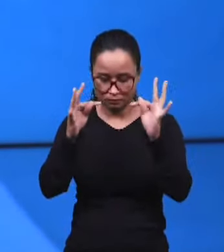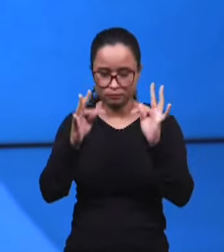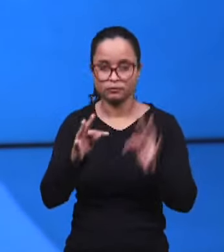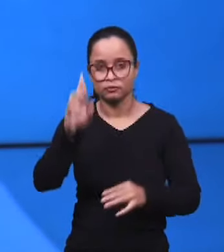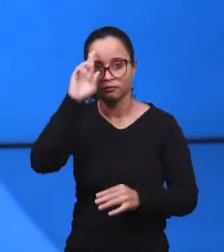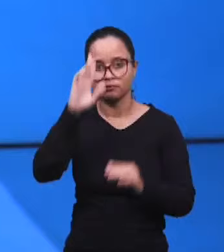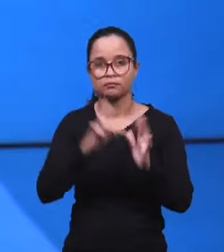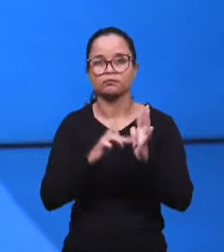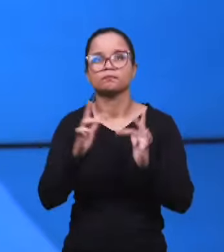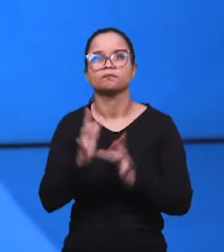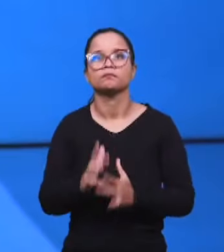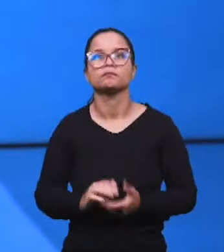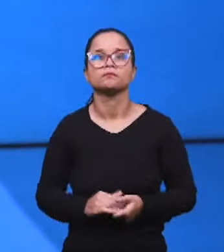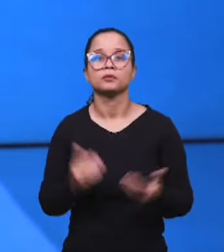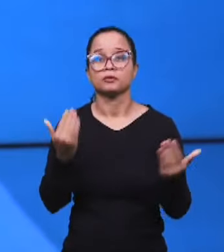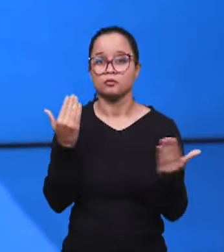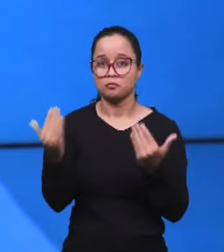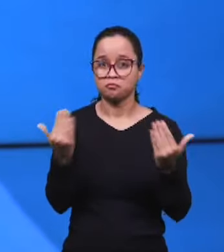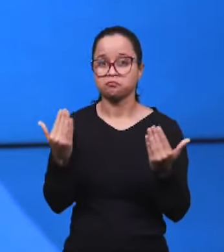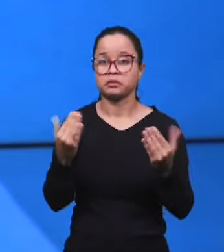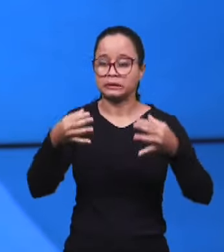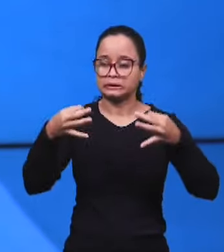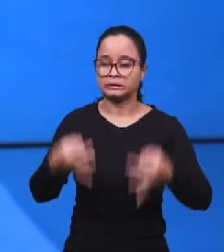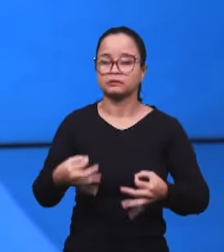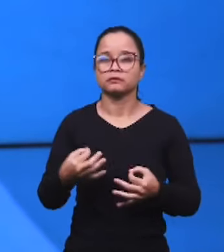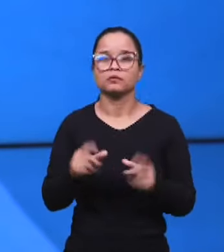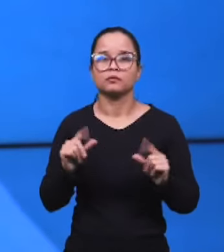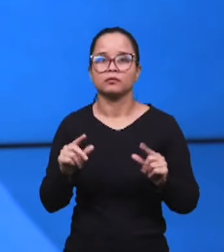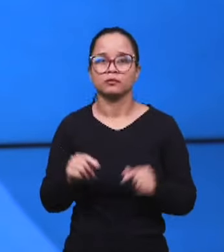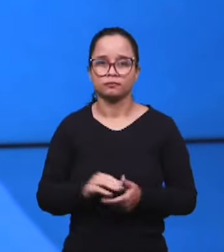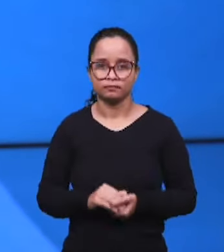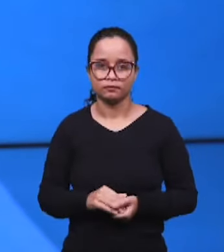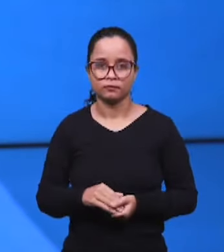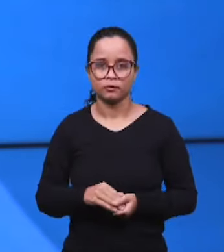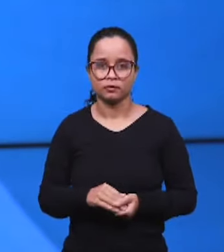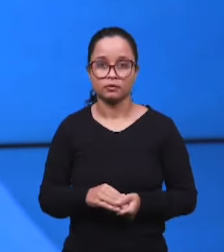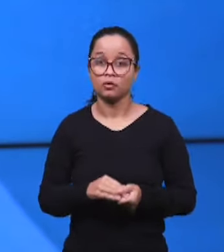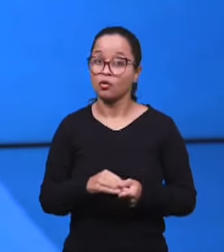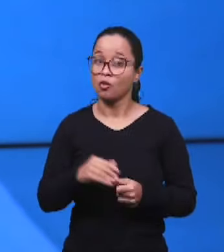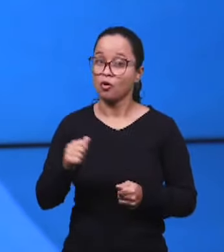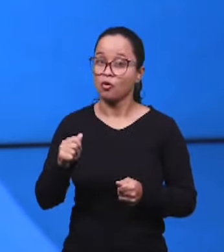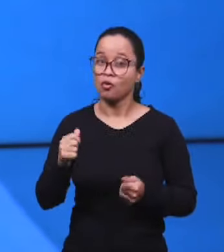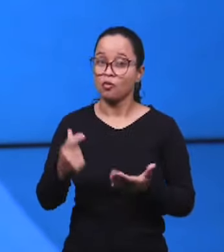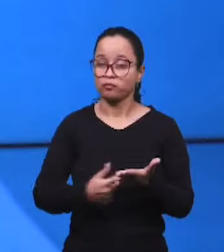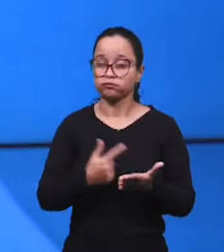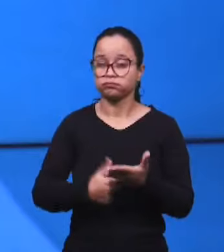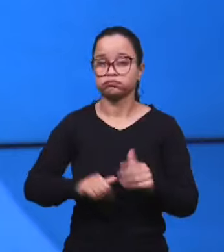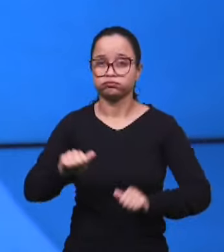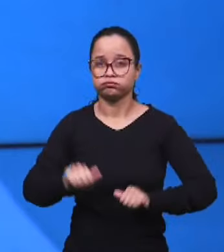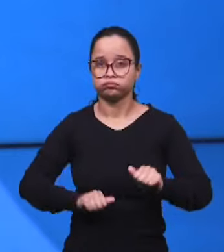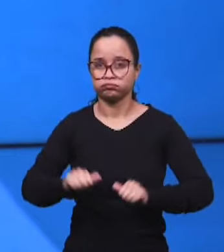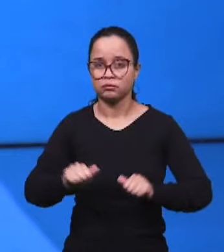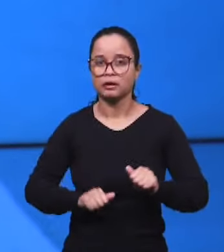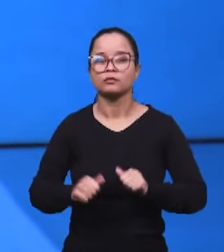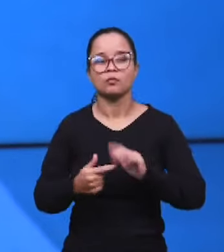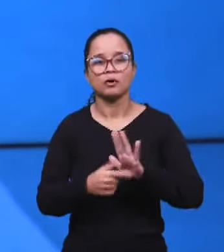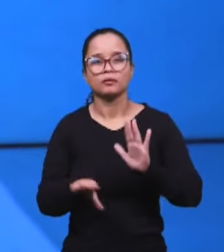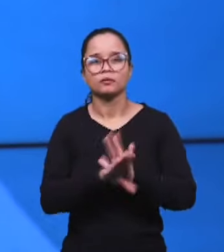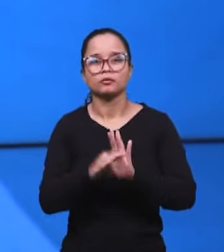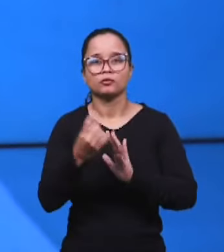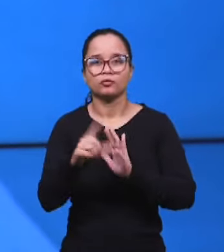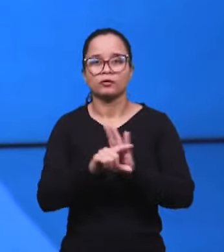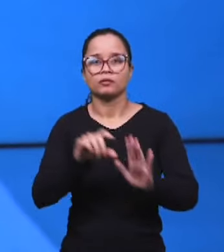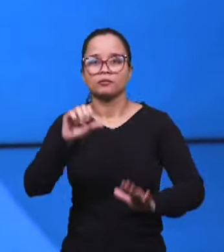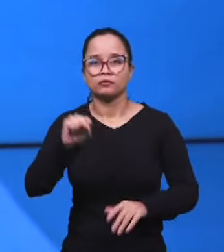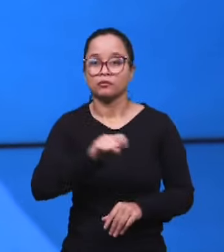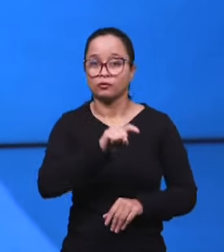do Senhor Jesus. Isso compara exatamente com o que o apóstolo, com o que o livro de Atos, né, fala no capítulo 1, verso 8, vós